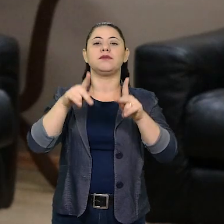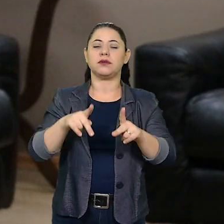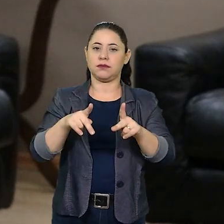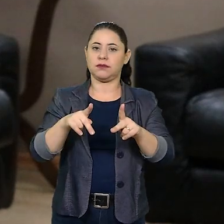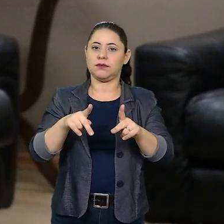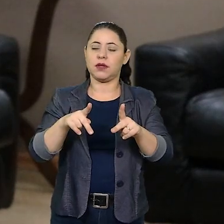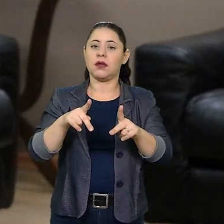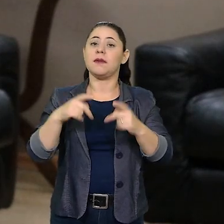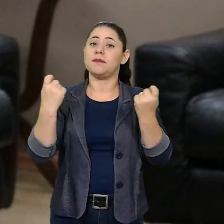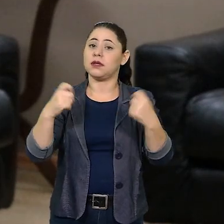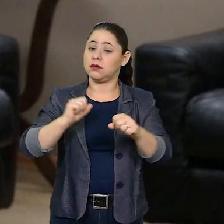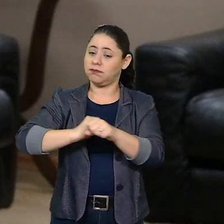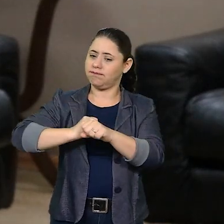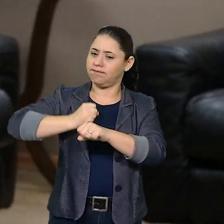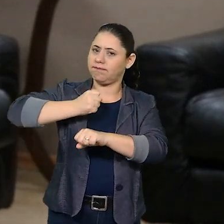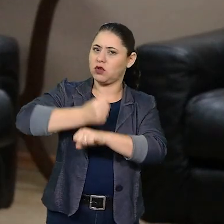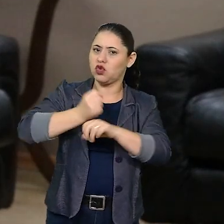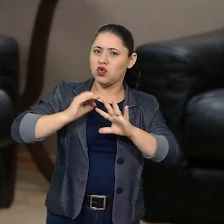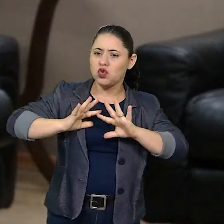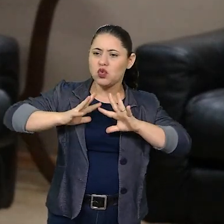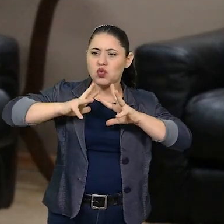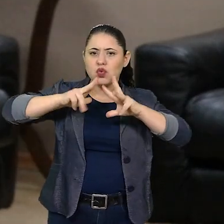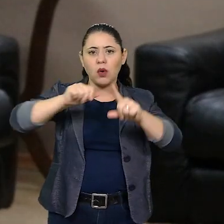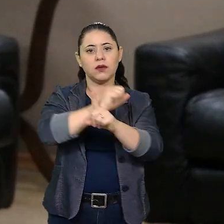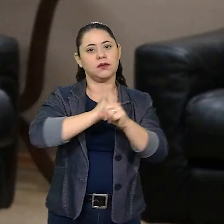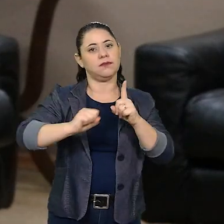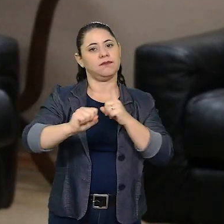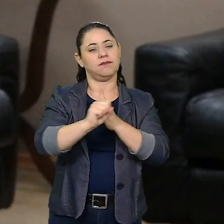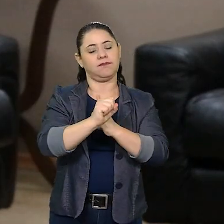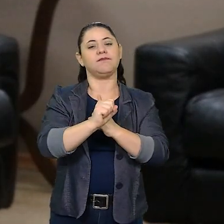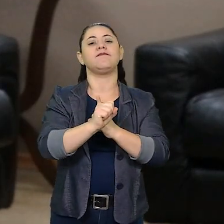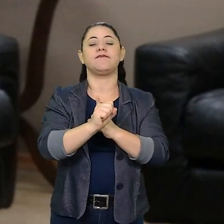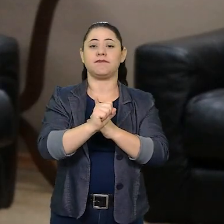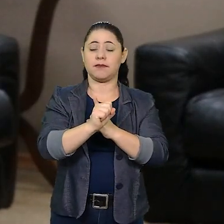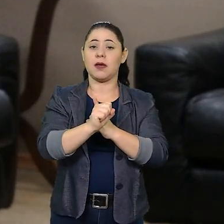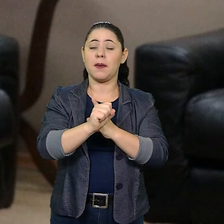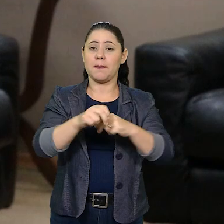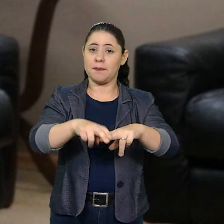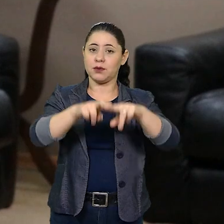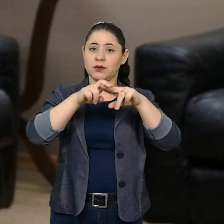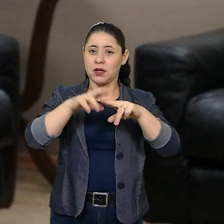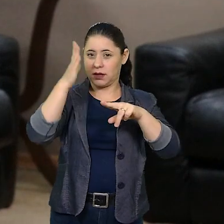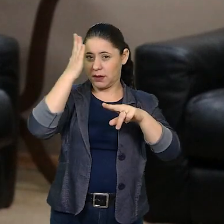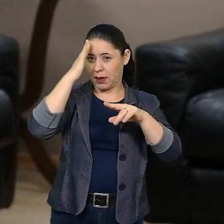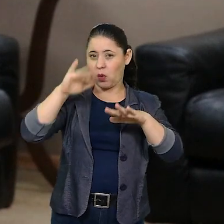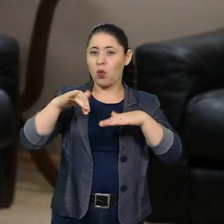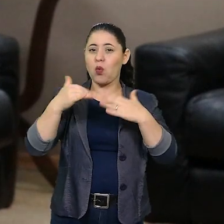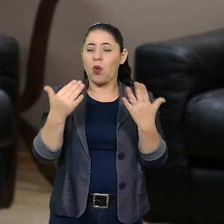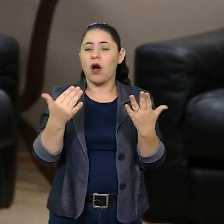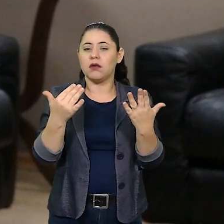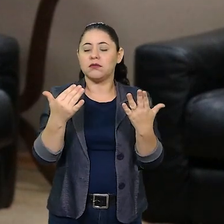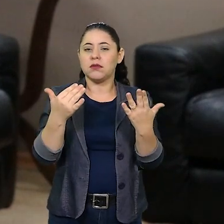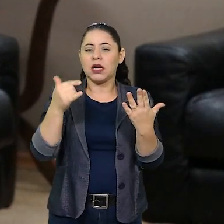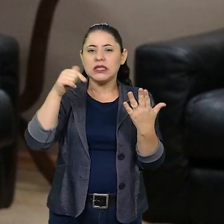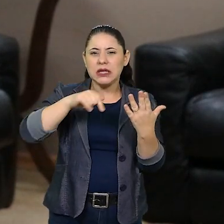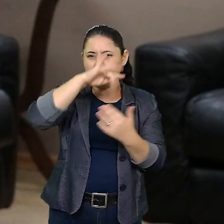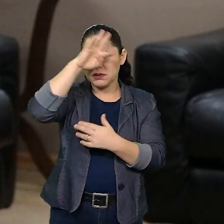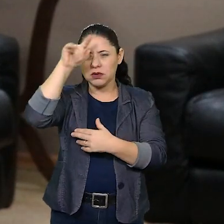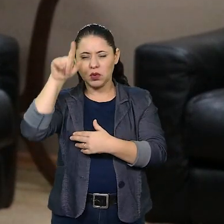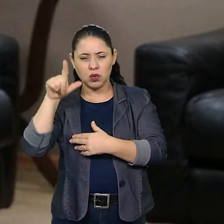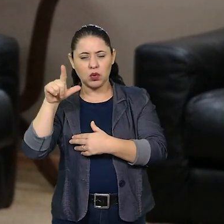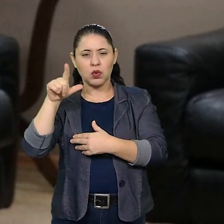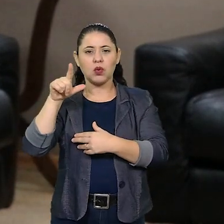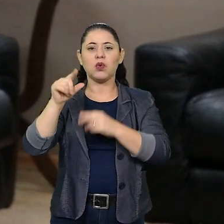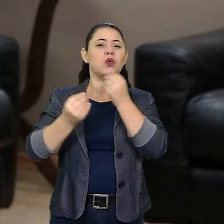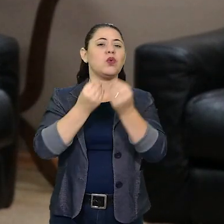que exige um enfrentamento por parte de toda a sociedade. Então, para você saber qual o cenário dessa violência em Mato